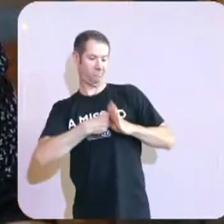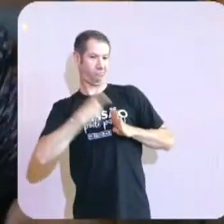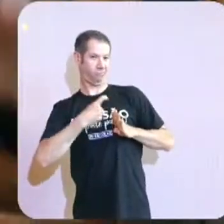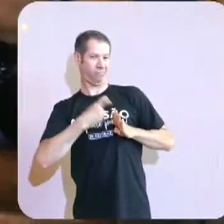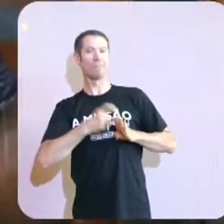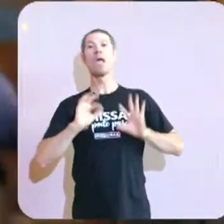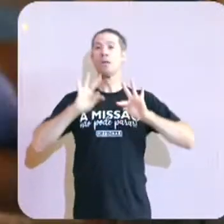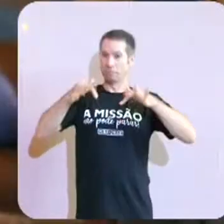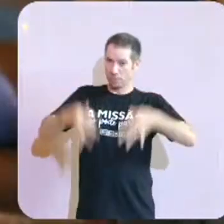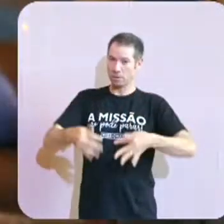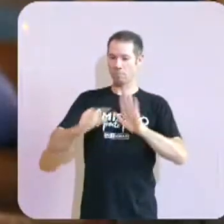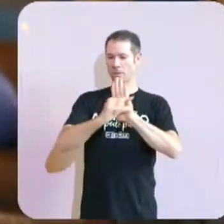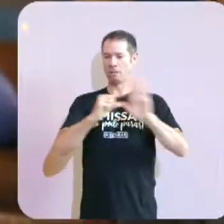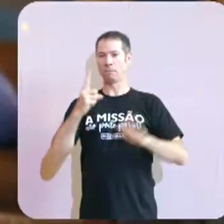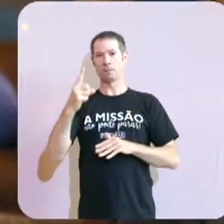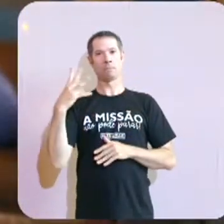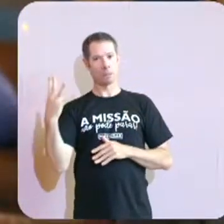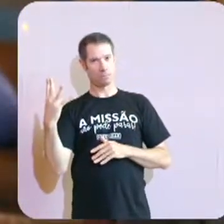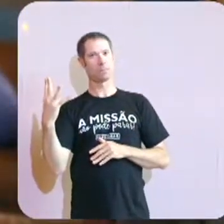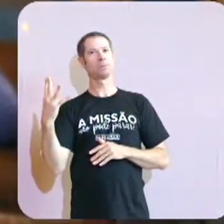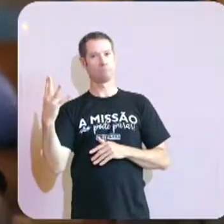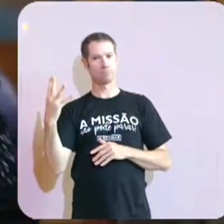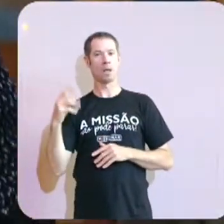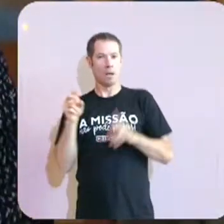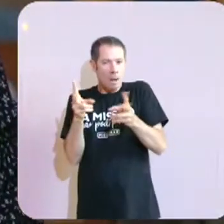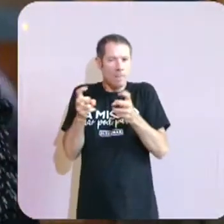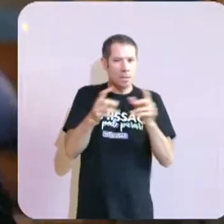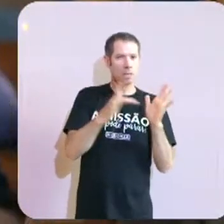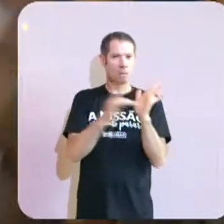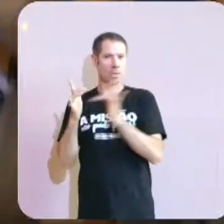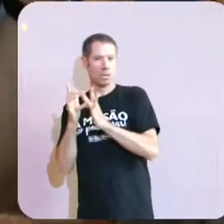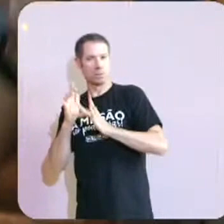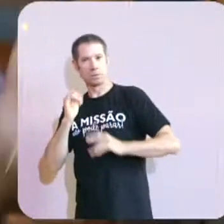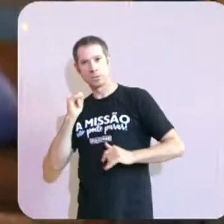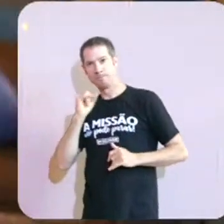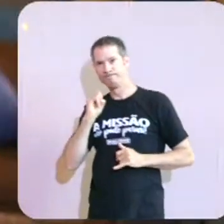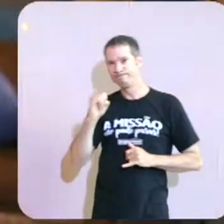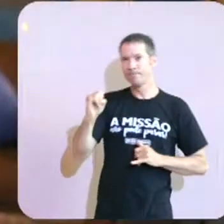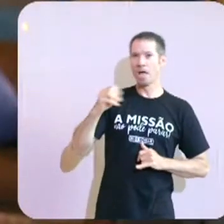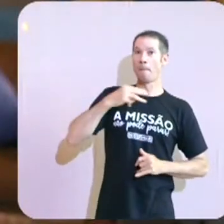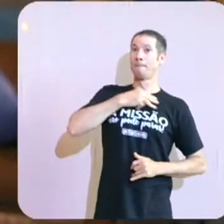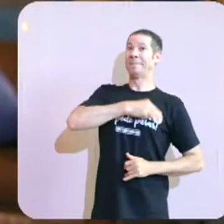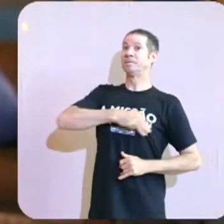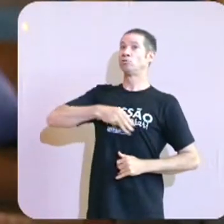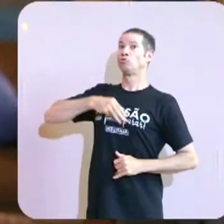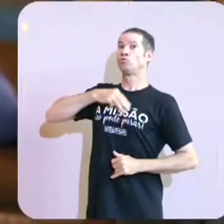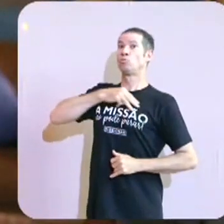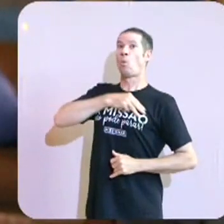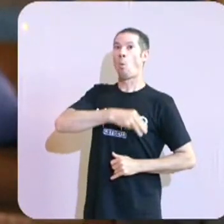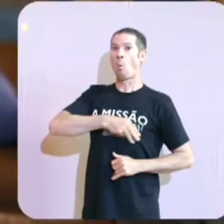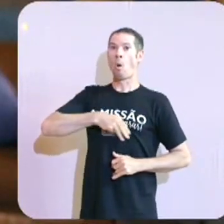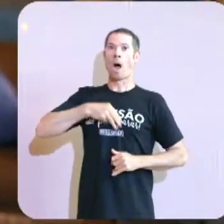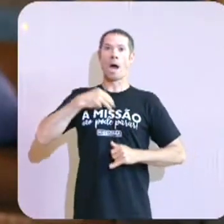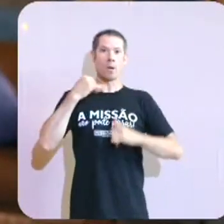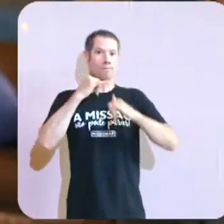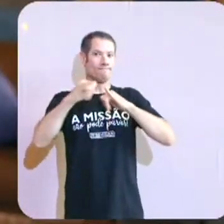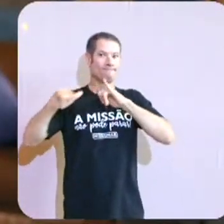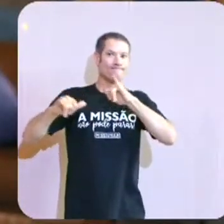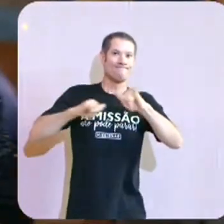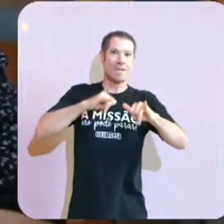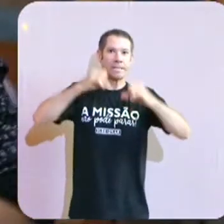aí, finalmente, no verso 14, a gente vê Jesus falando do âmbito missionário. A gente vê ali